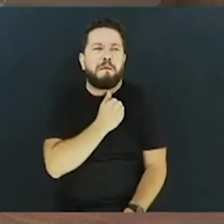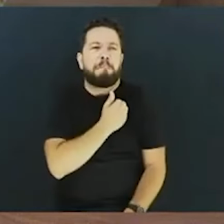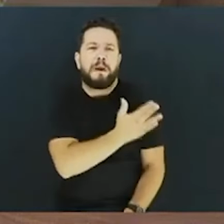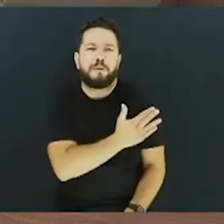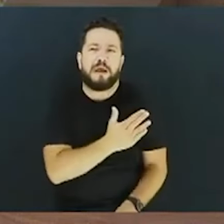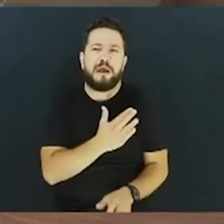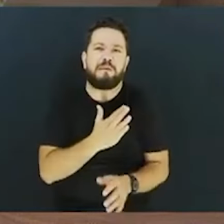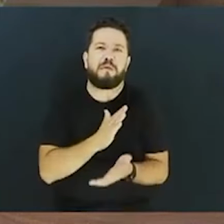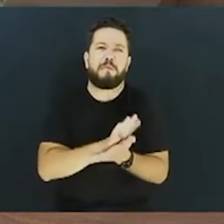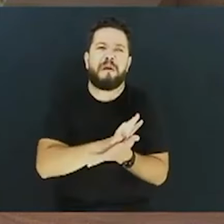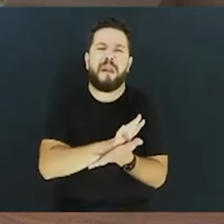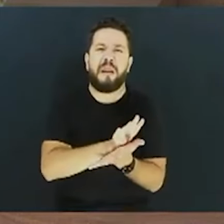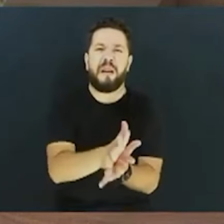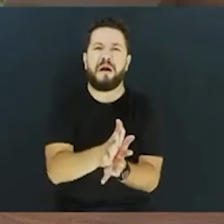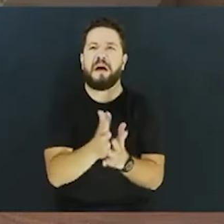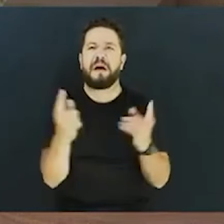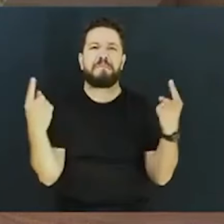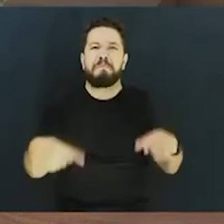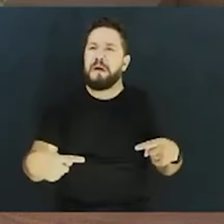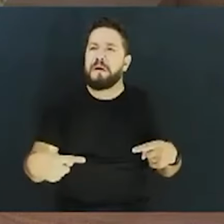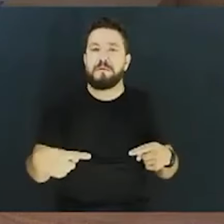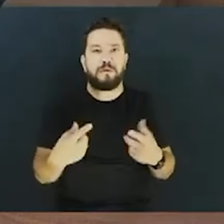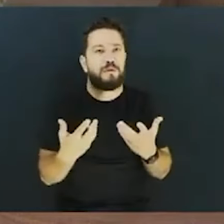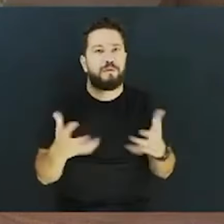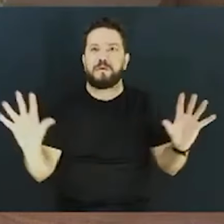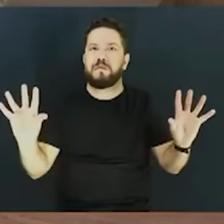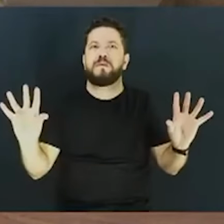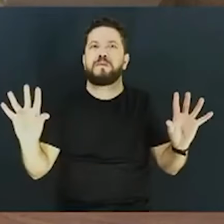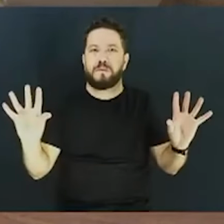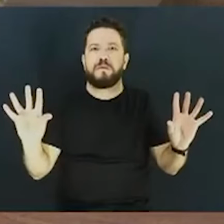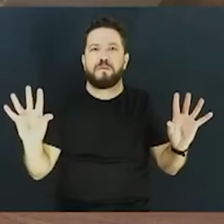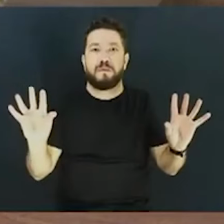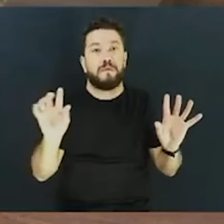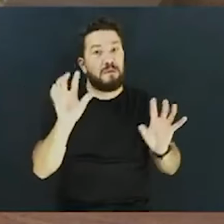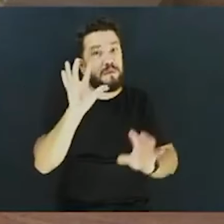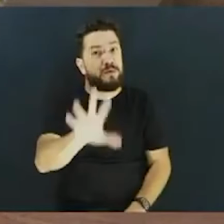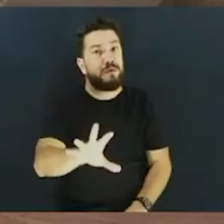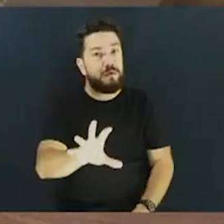pessoas inocentes, inclusive. Então, esse é o cenário. Obrigado,